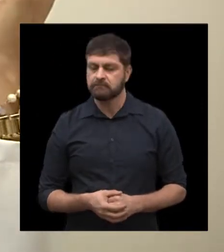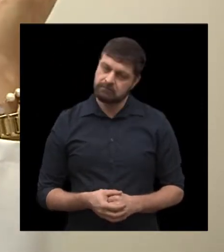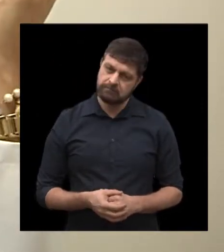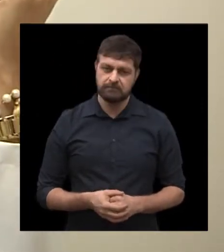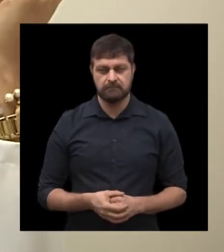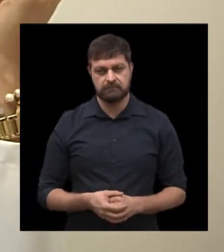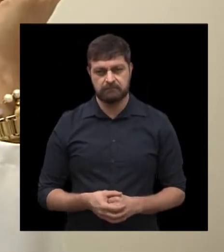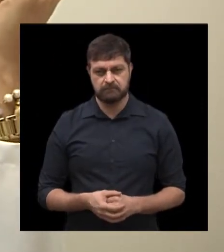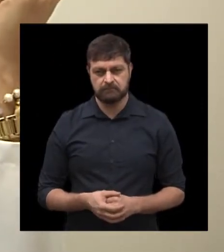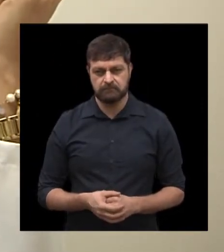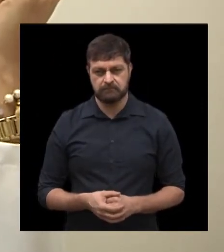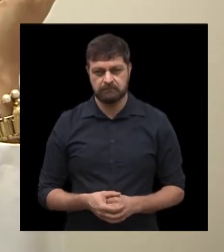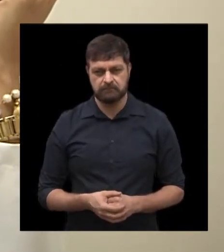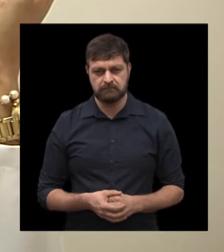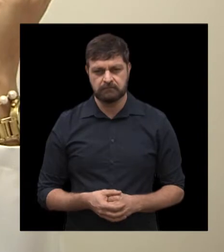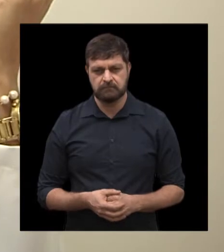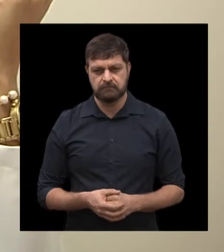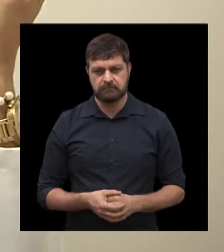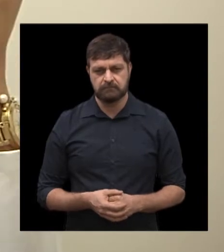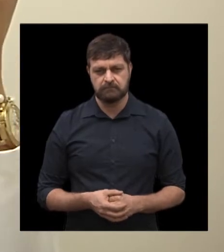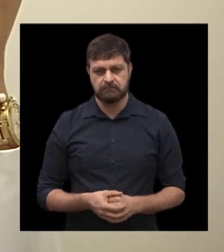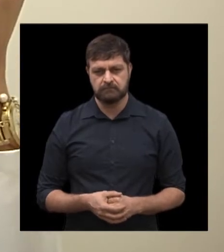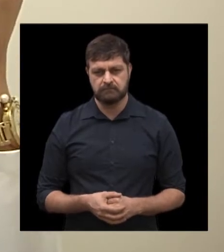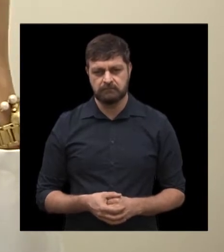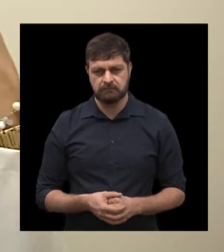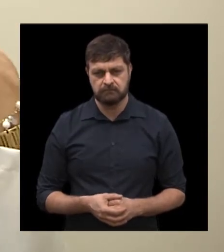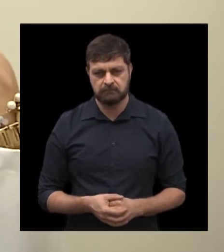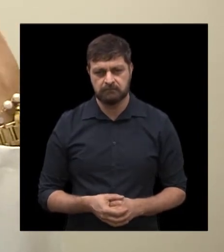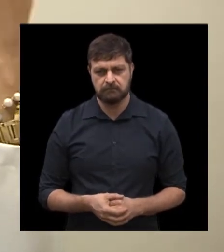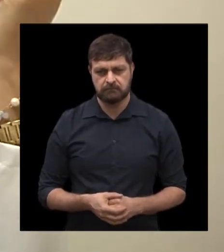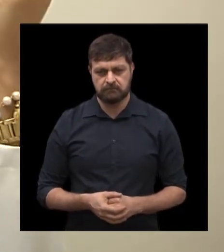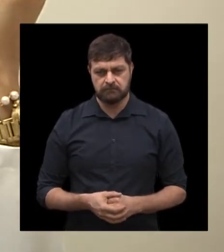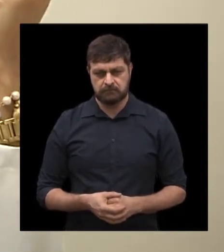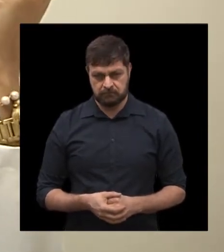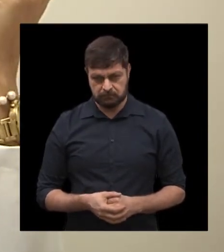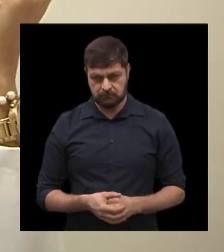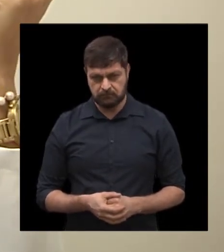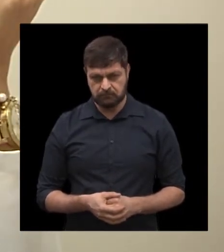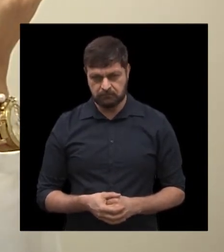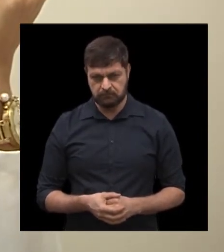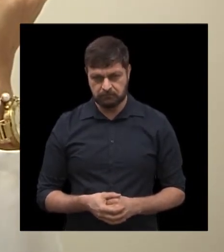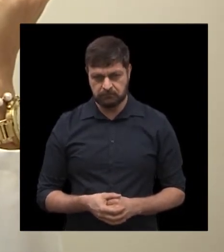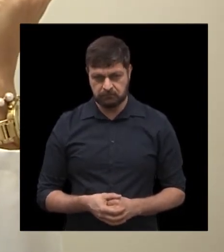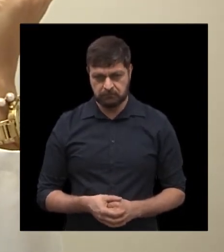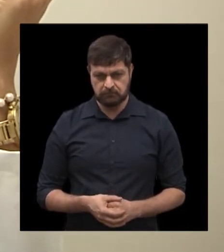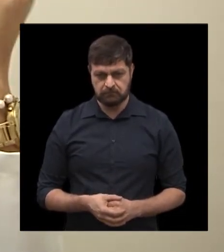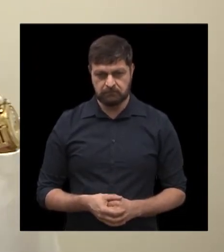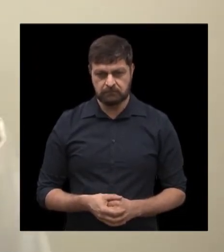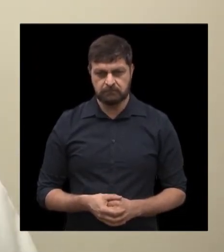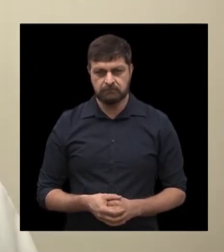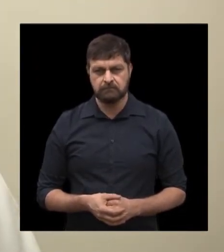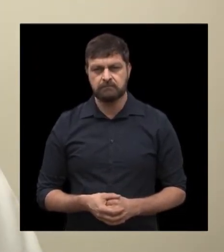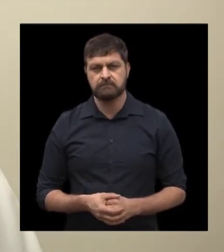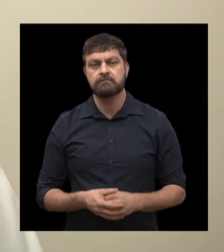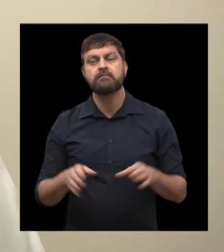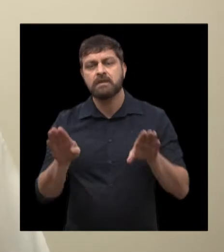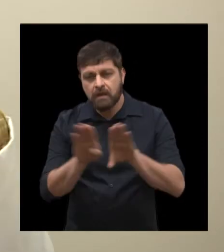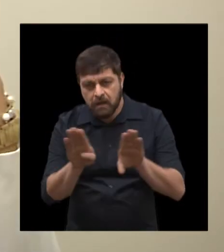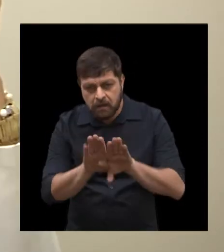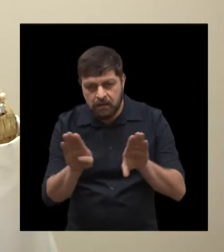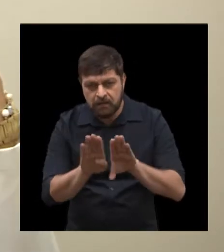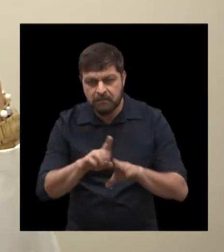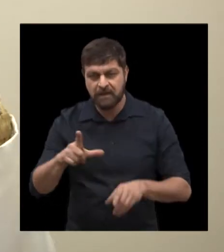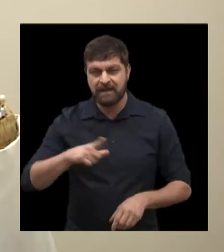de reconstituição timpânica por um otorrinolaringologista especializado nas cirurgias de ouvido. Existe